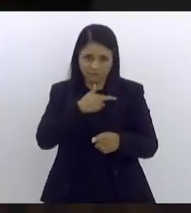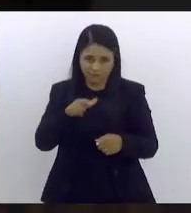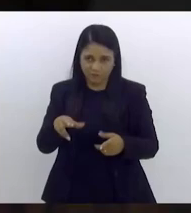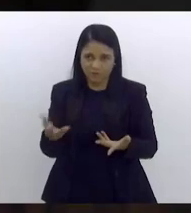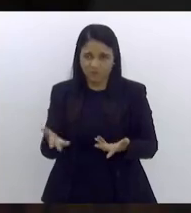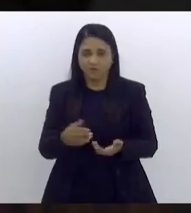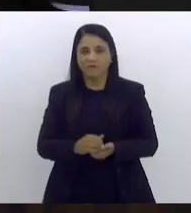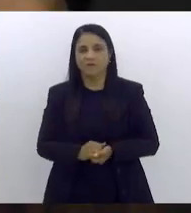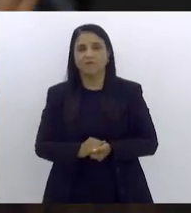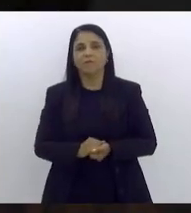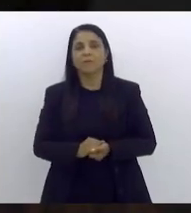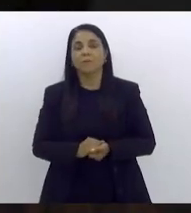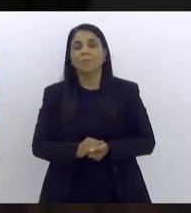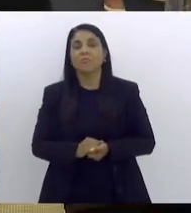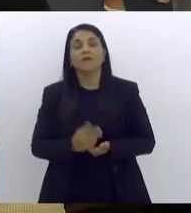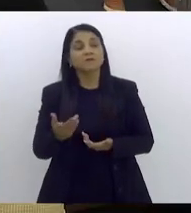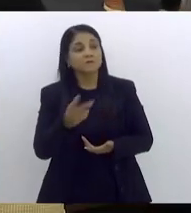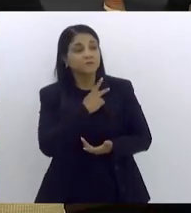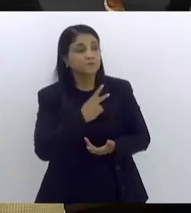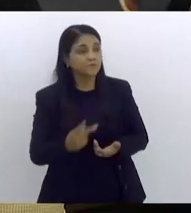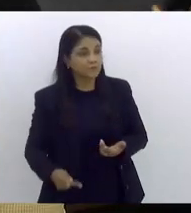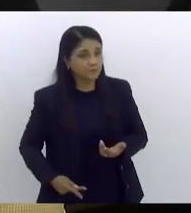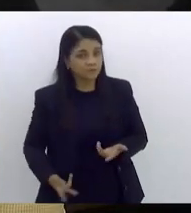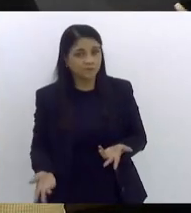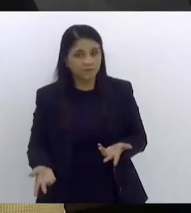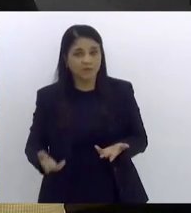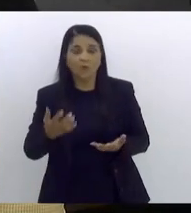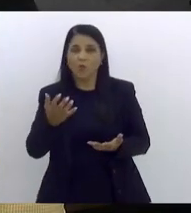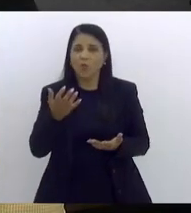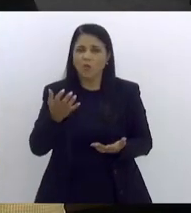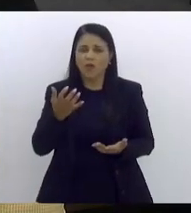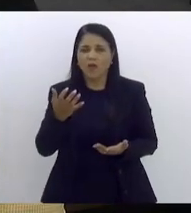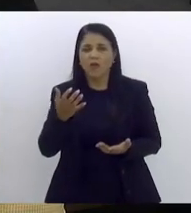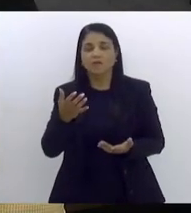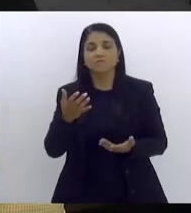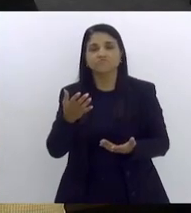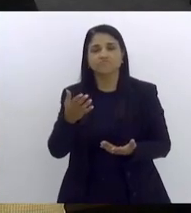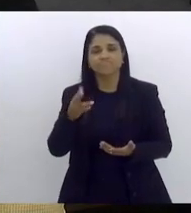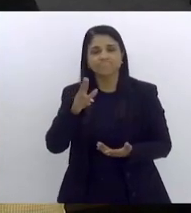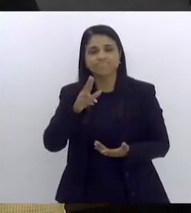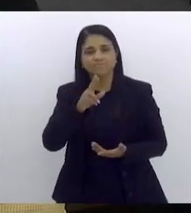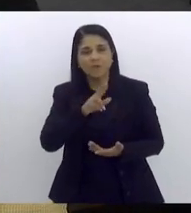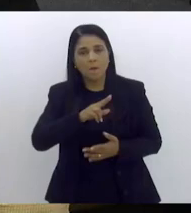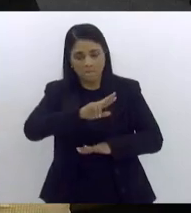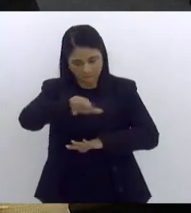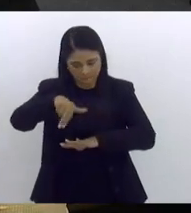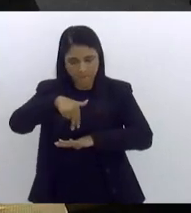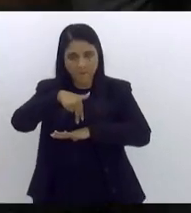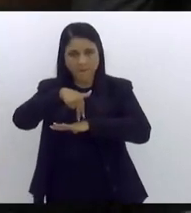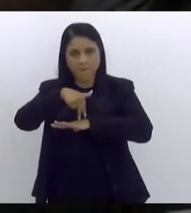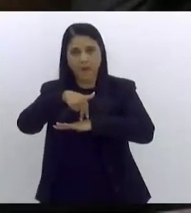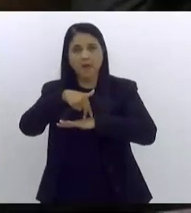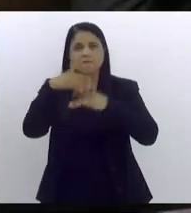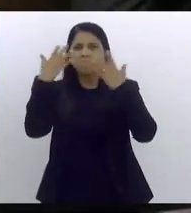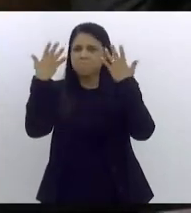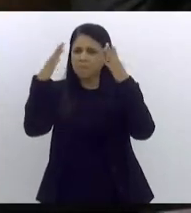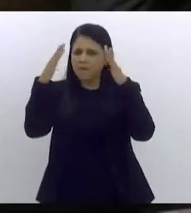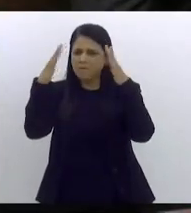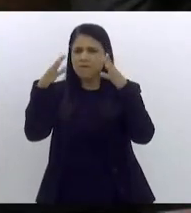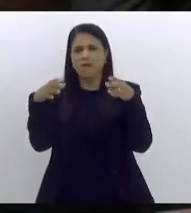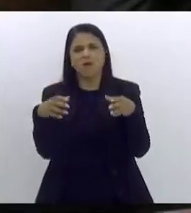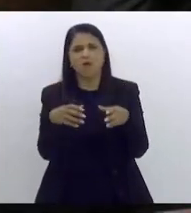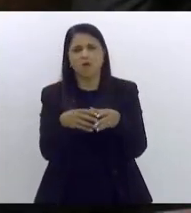Presidente, pois não. Eu quero usar o espaço e parabenizar a comissão